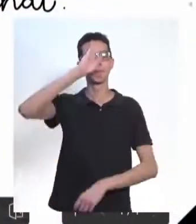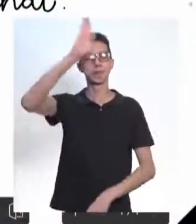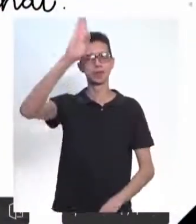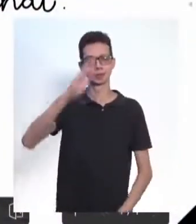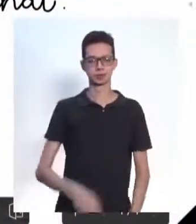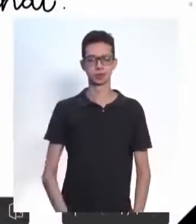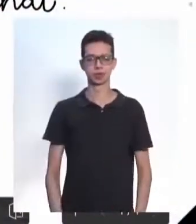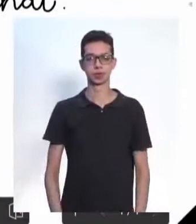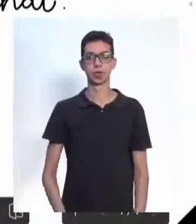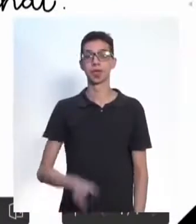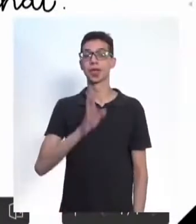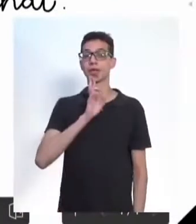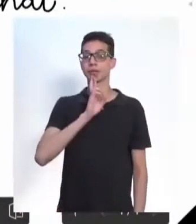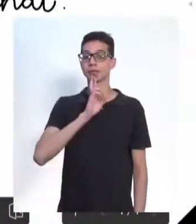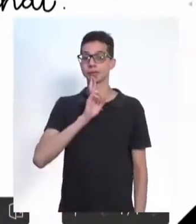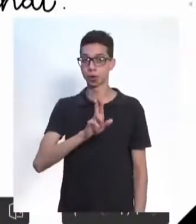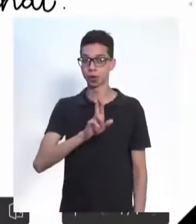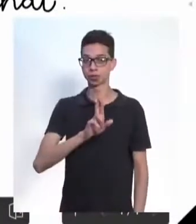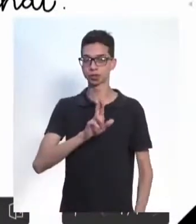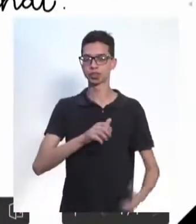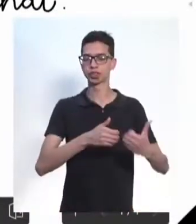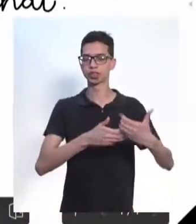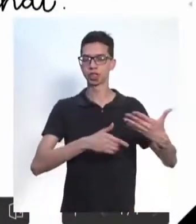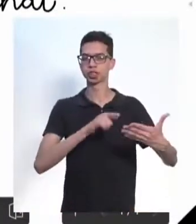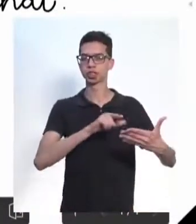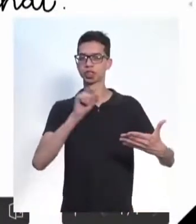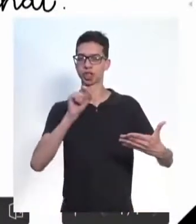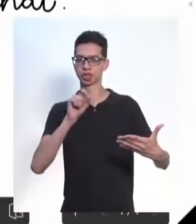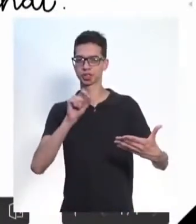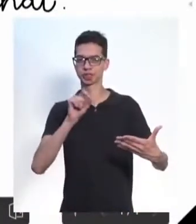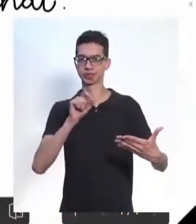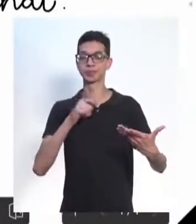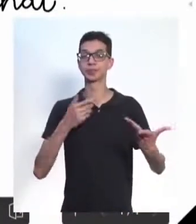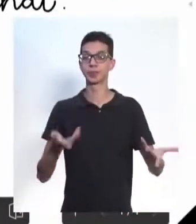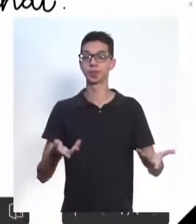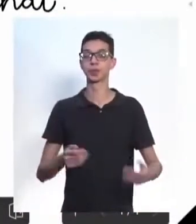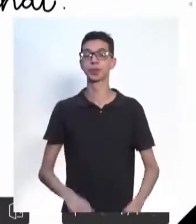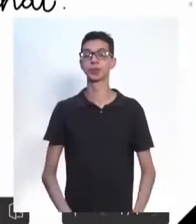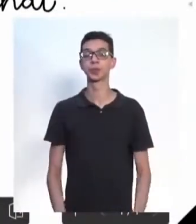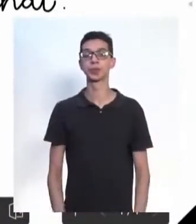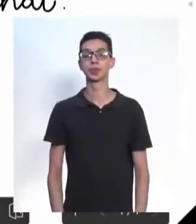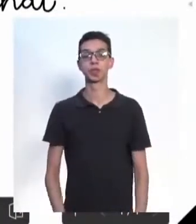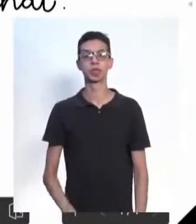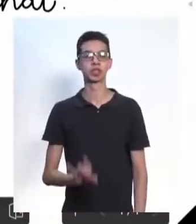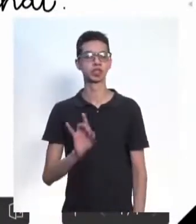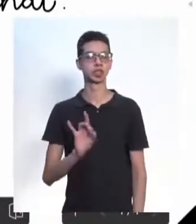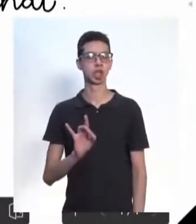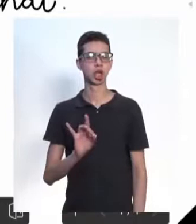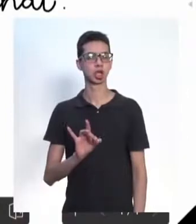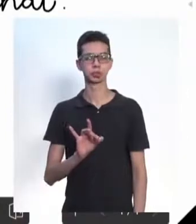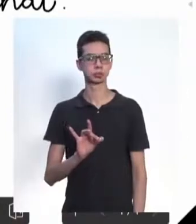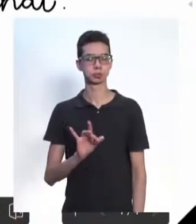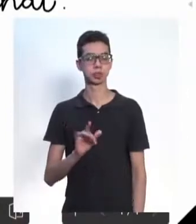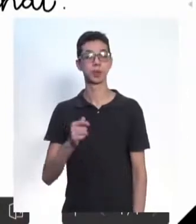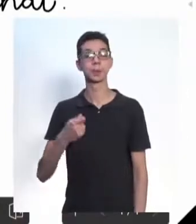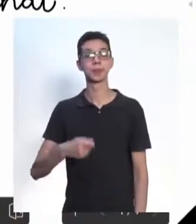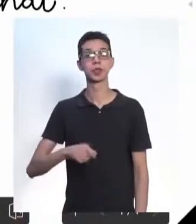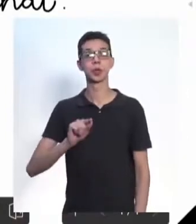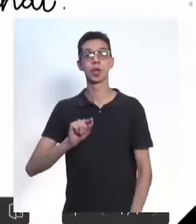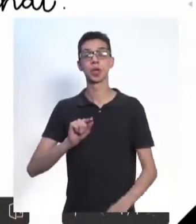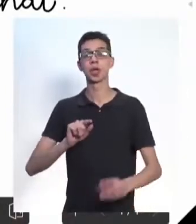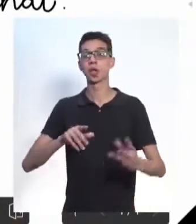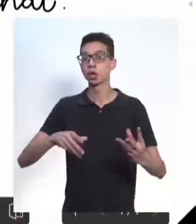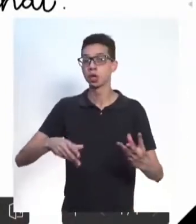resposta foi selecionada no chat, ela não tem um valor de significado sozinha. Ela precisa, ela